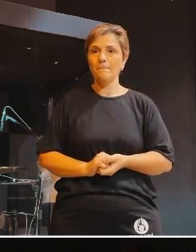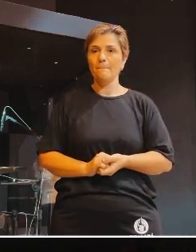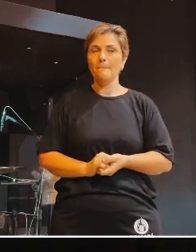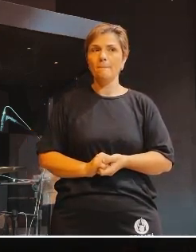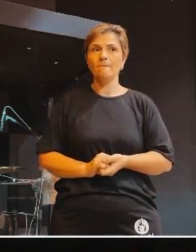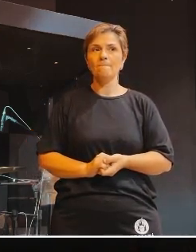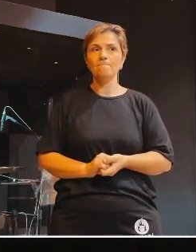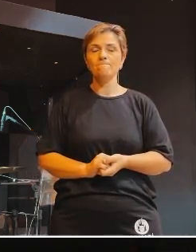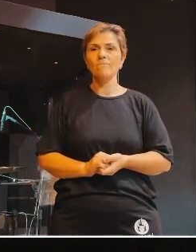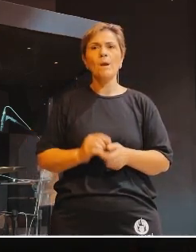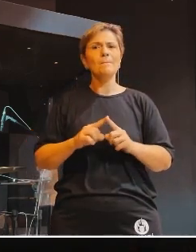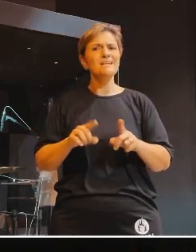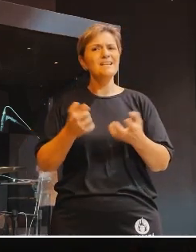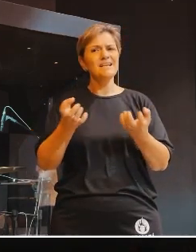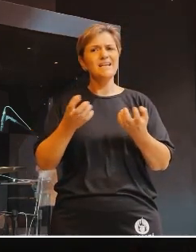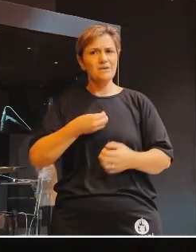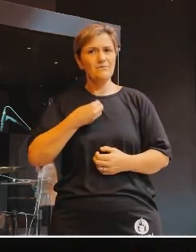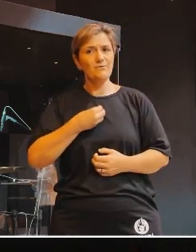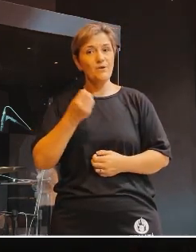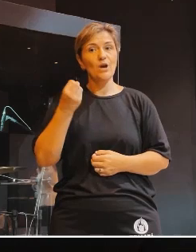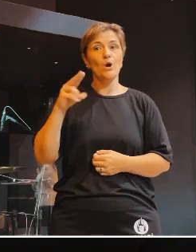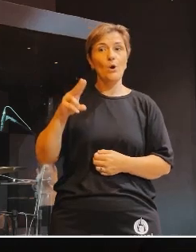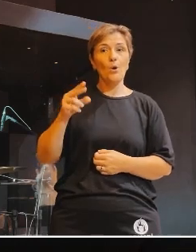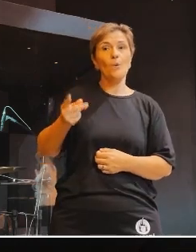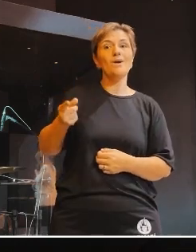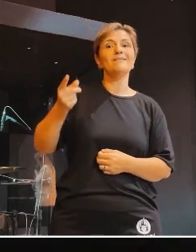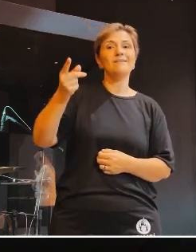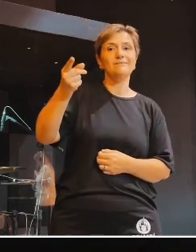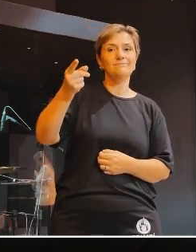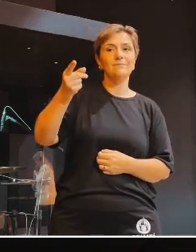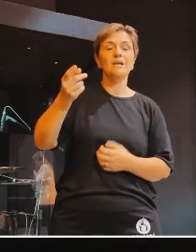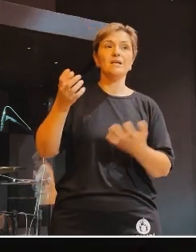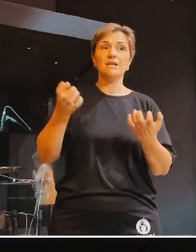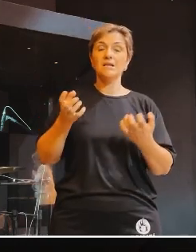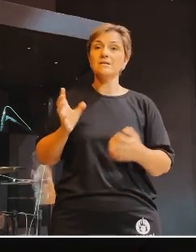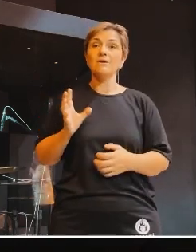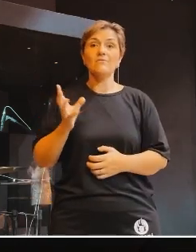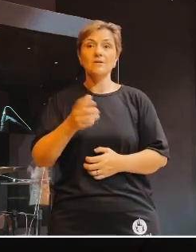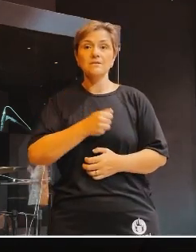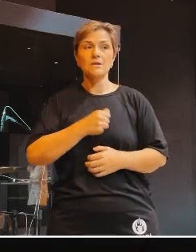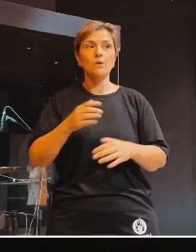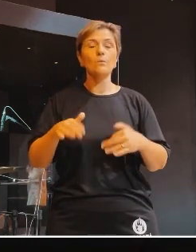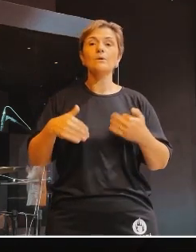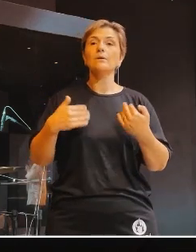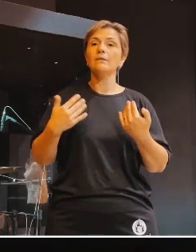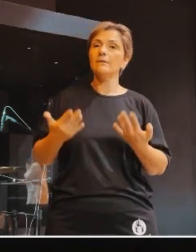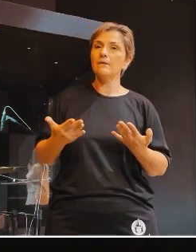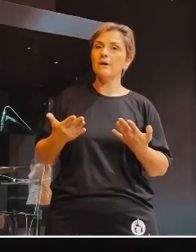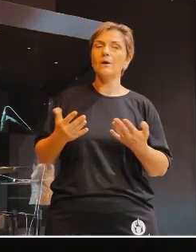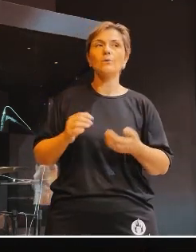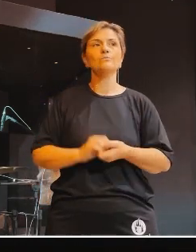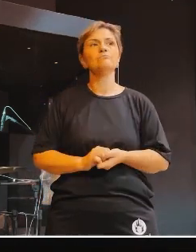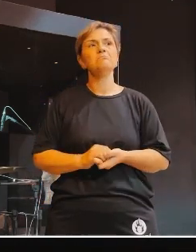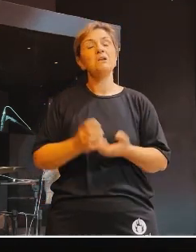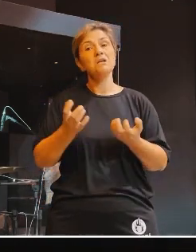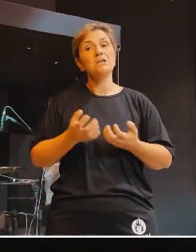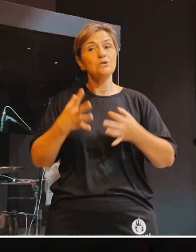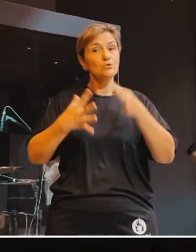ele queria ser eterno? Ele queria a salvação. Então ele quis se